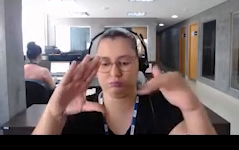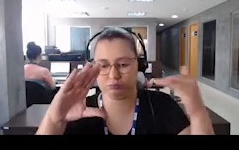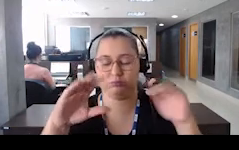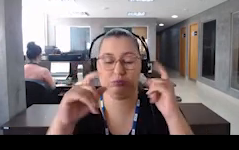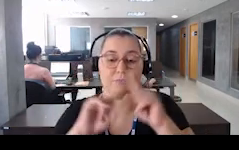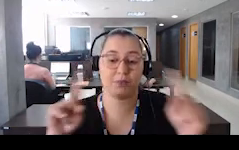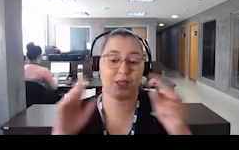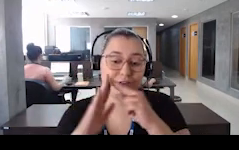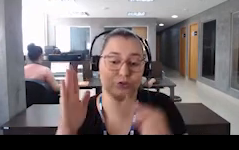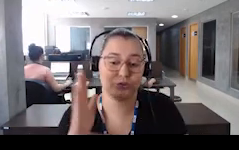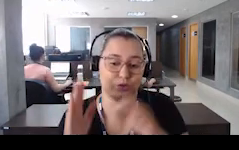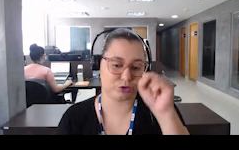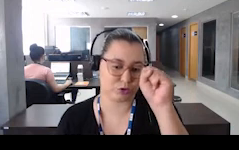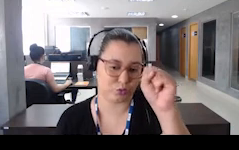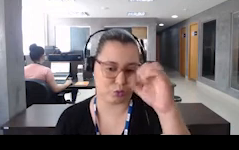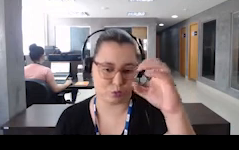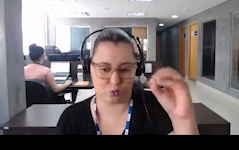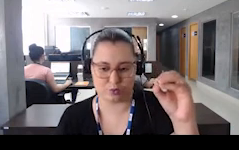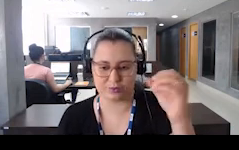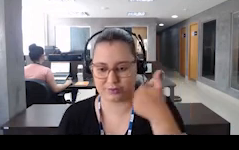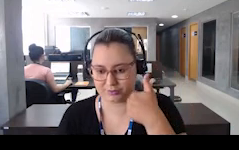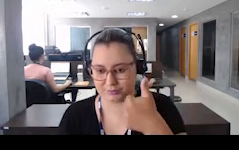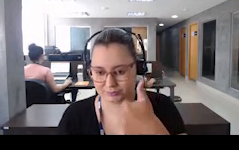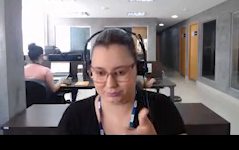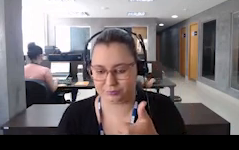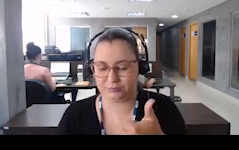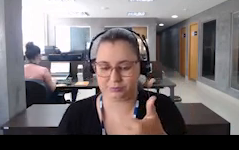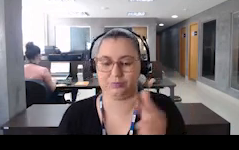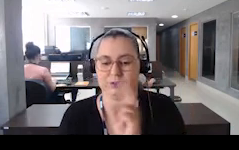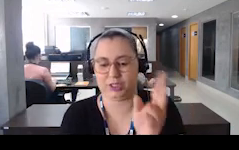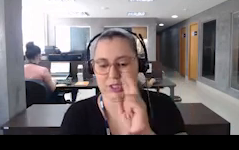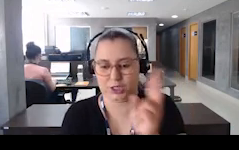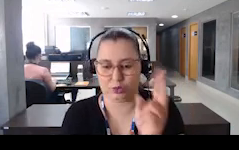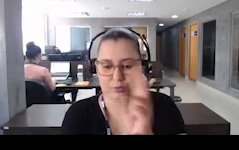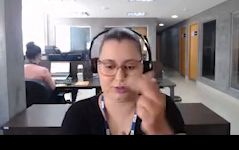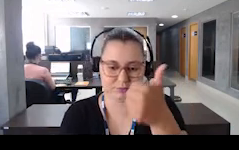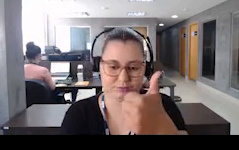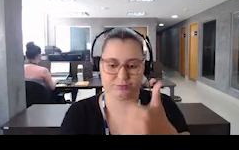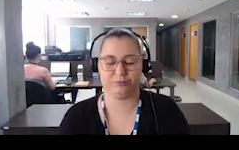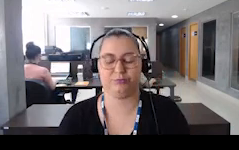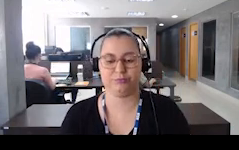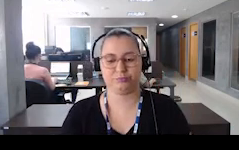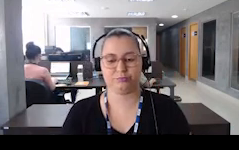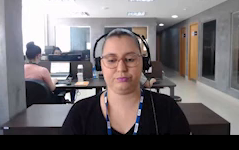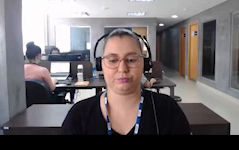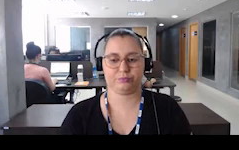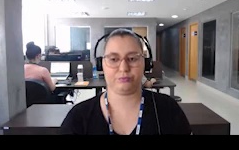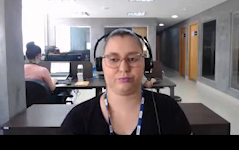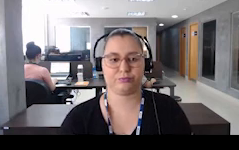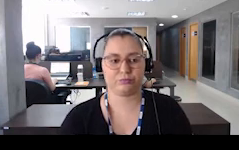aí o valor vai ser inferior, né? Vai ser de 80 pontos, que aí já entra na parte de recuperação paralela. Tudo